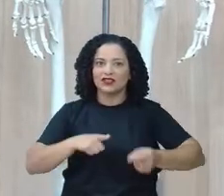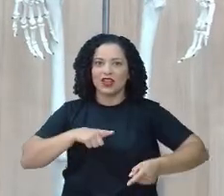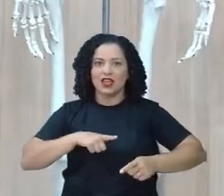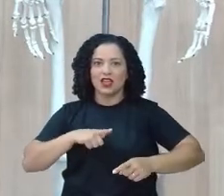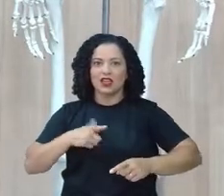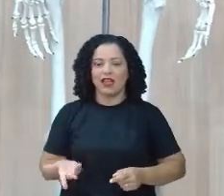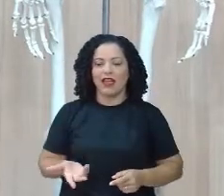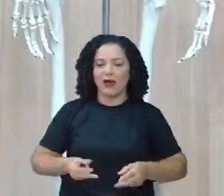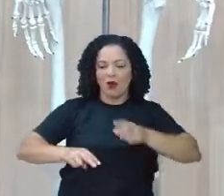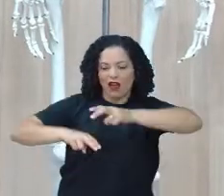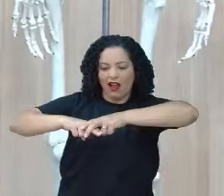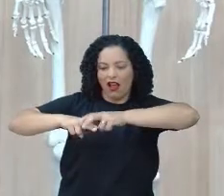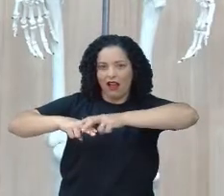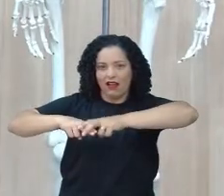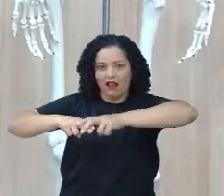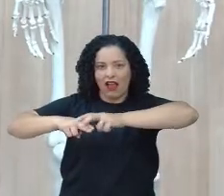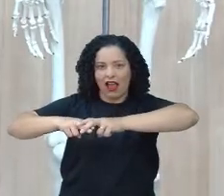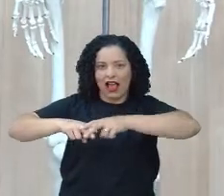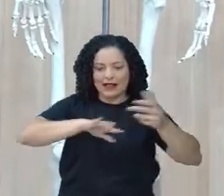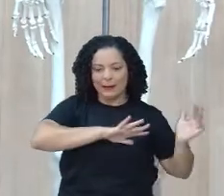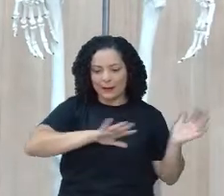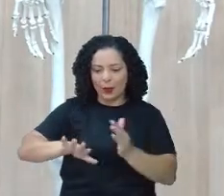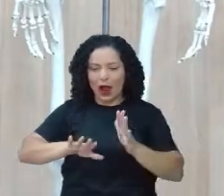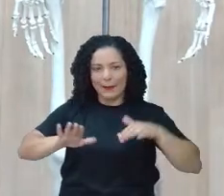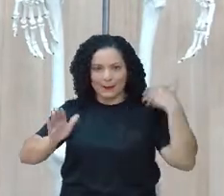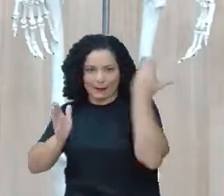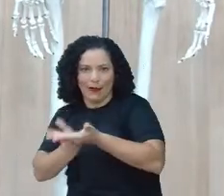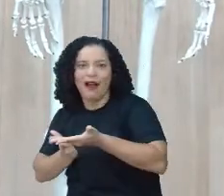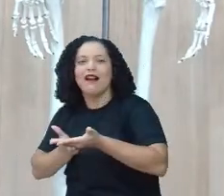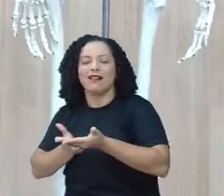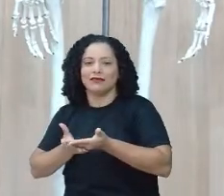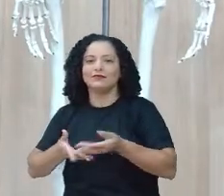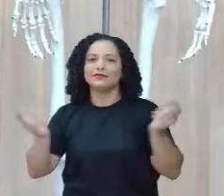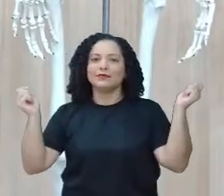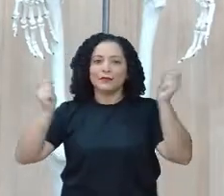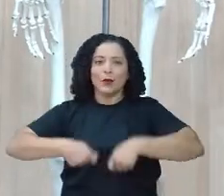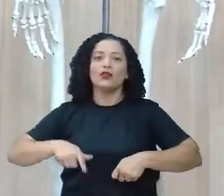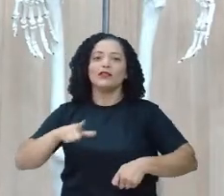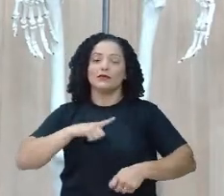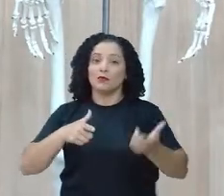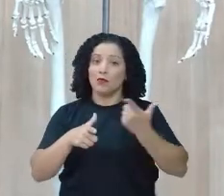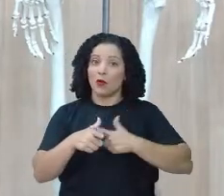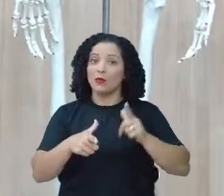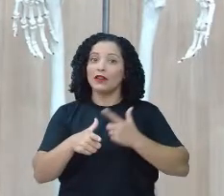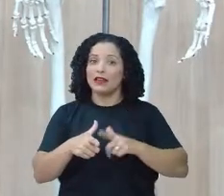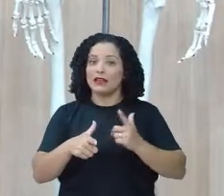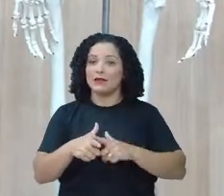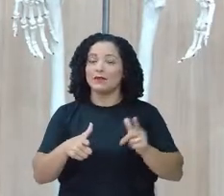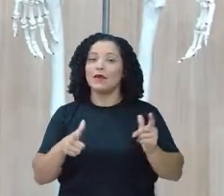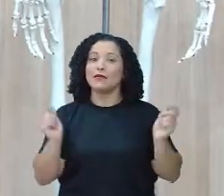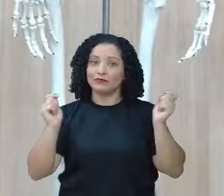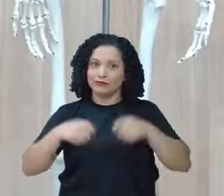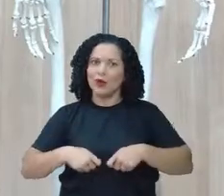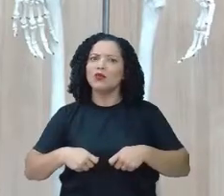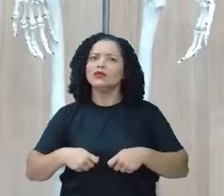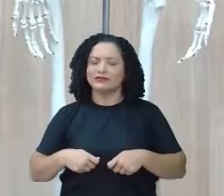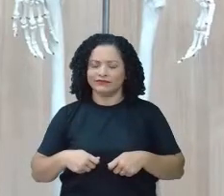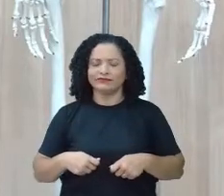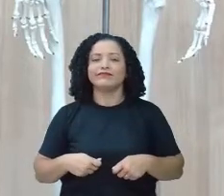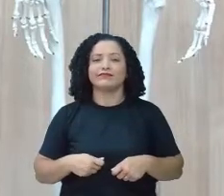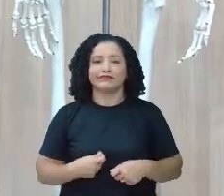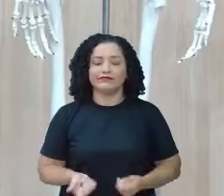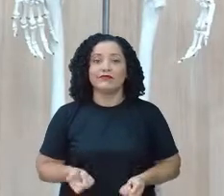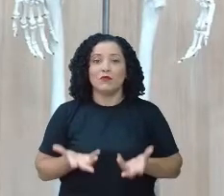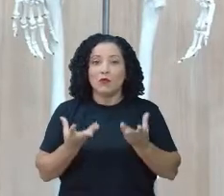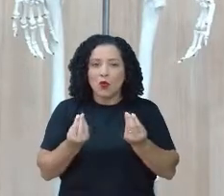aí, uma simples brincadeira pode acontecer aí algo fatal, ou até mesmo algo que venha trazer